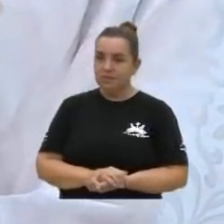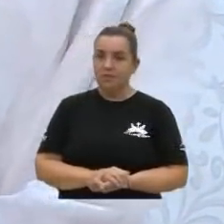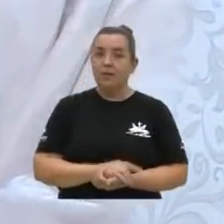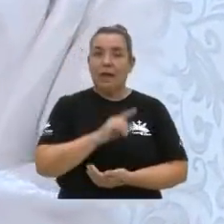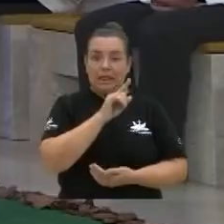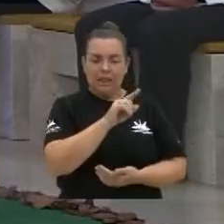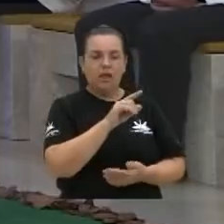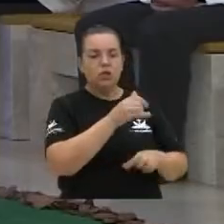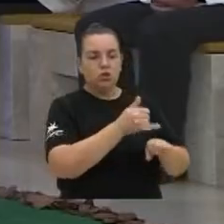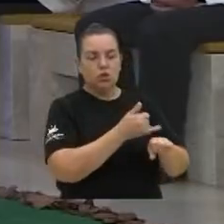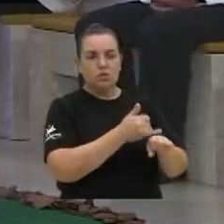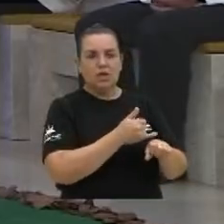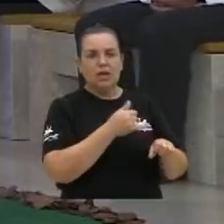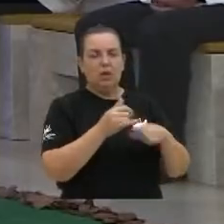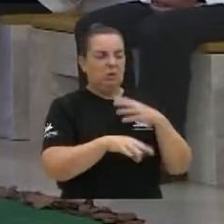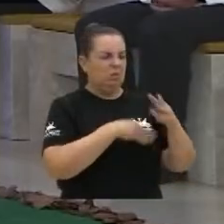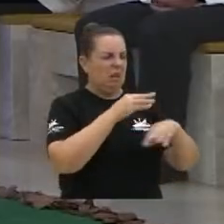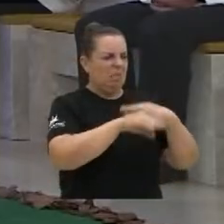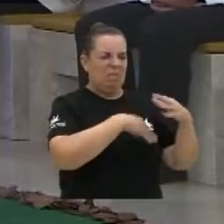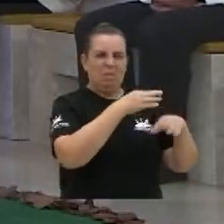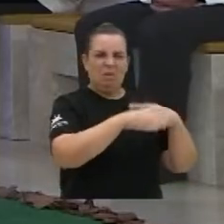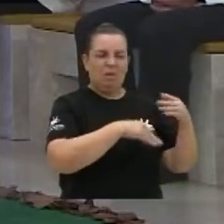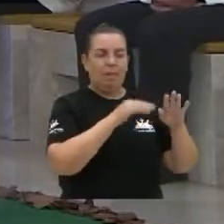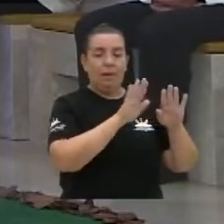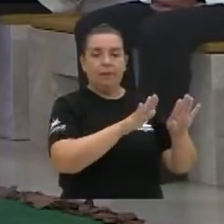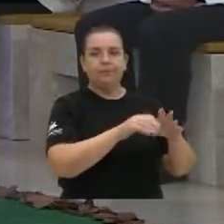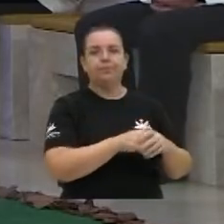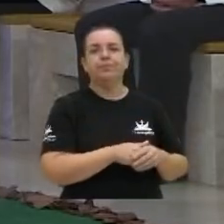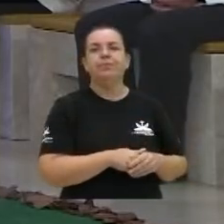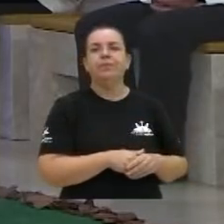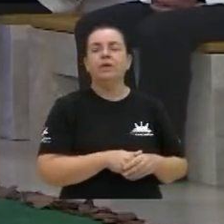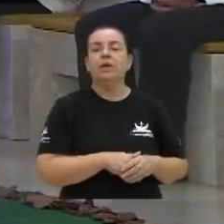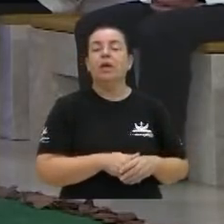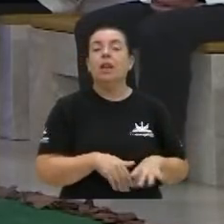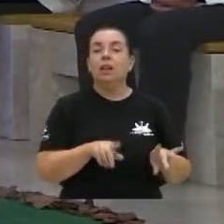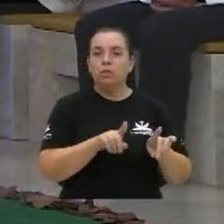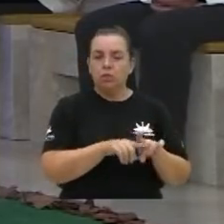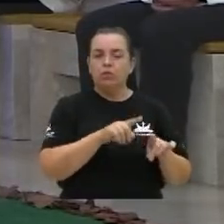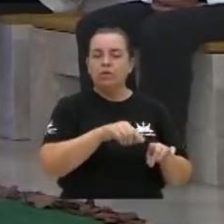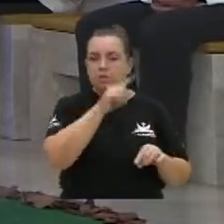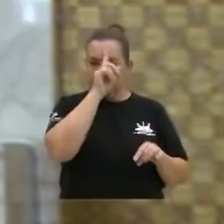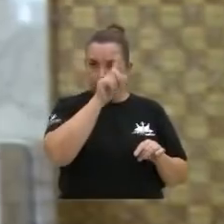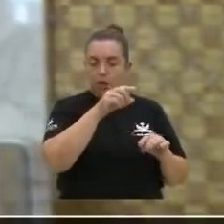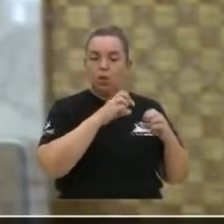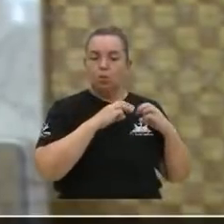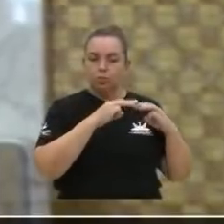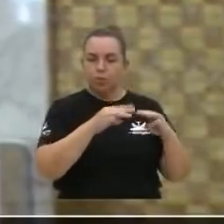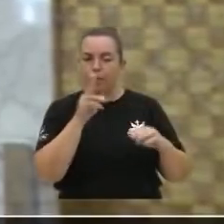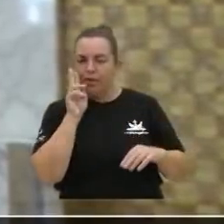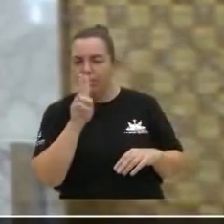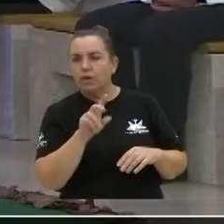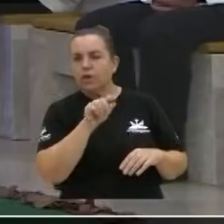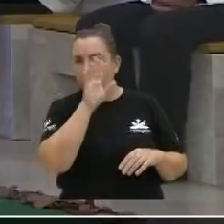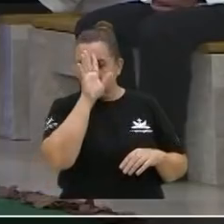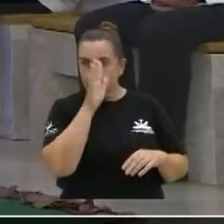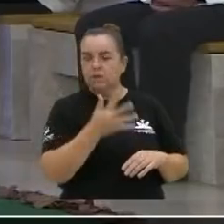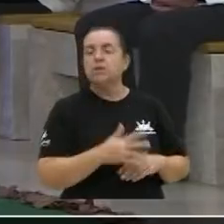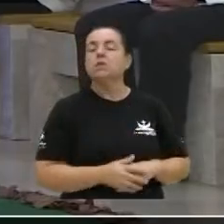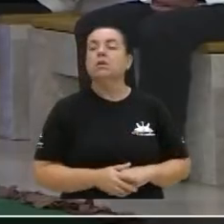em Jerusalém, de novo eles mandaram um emissário para investigar, isso